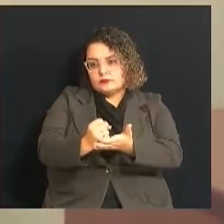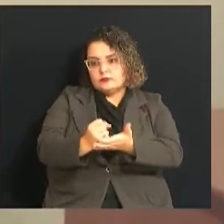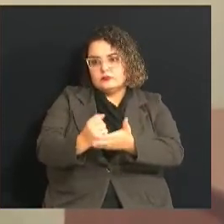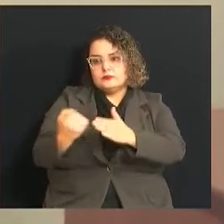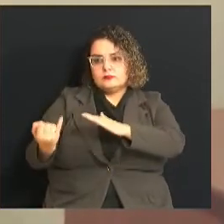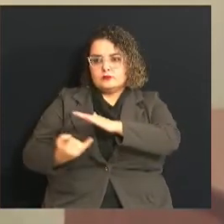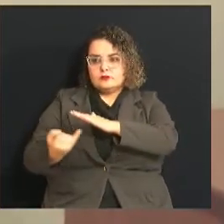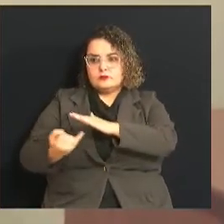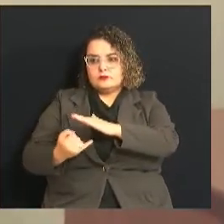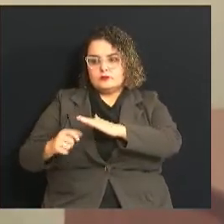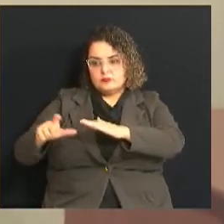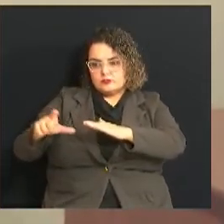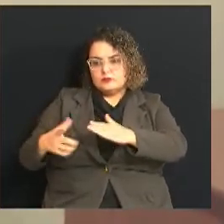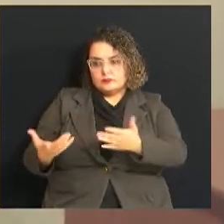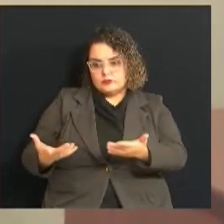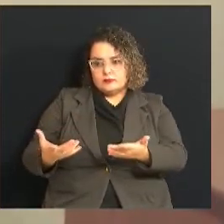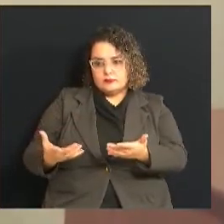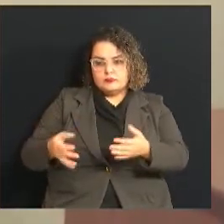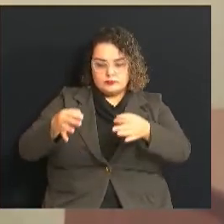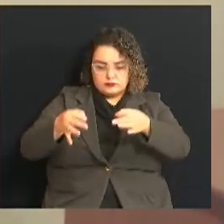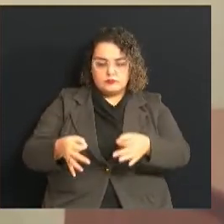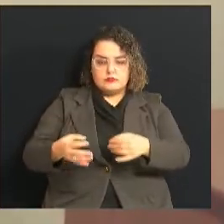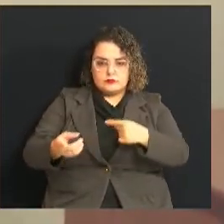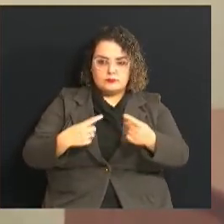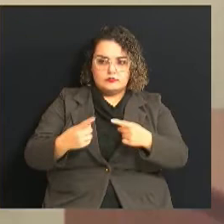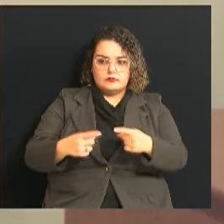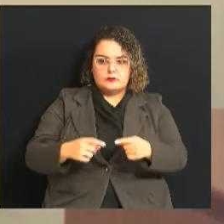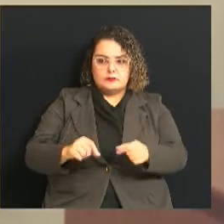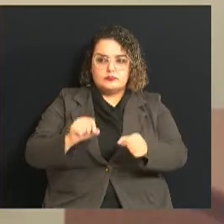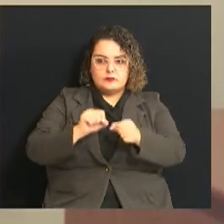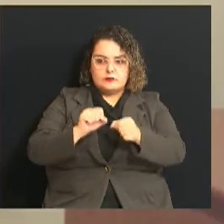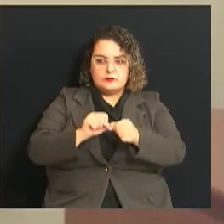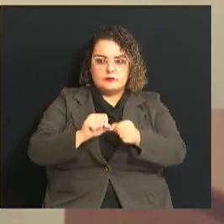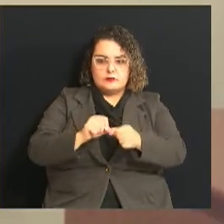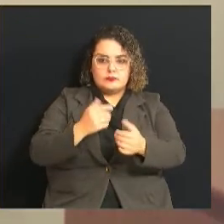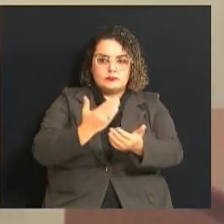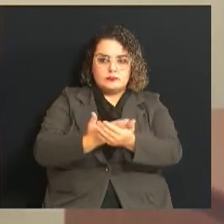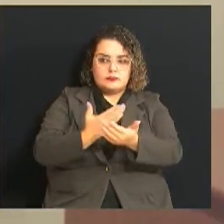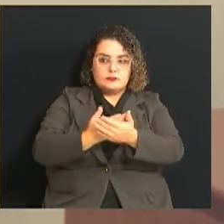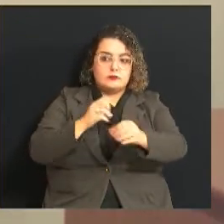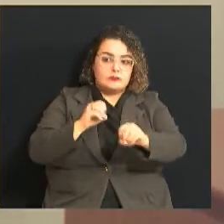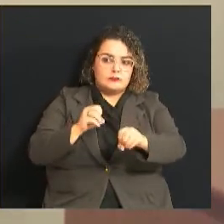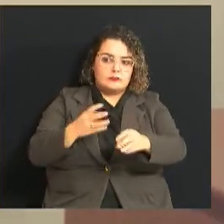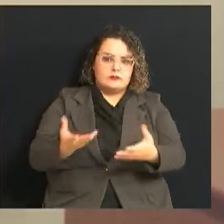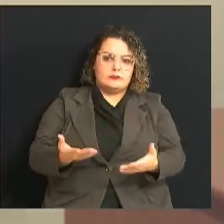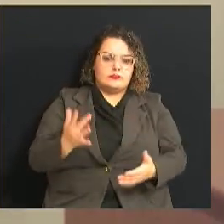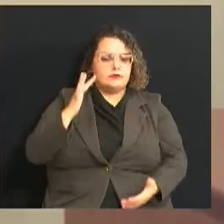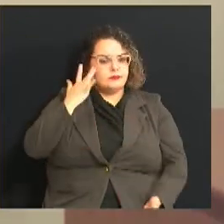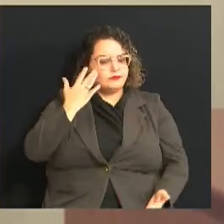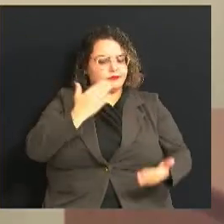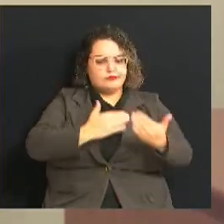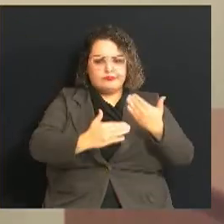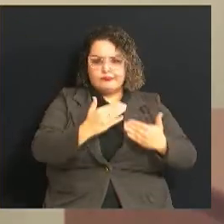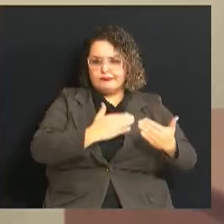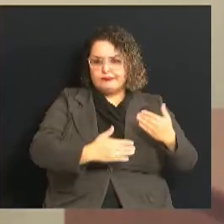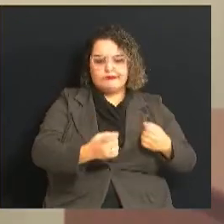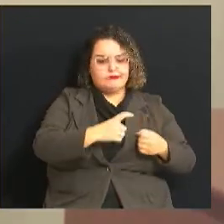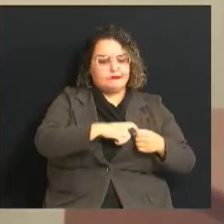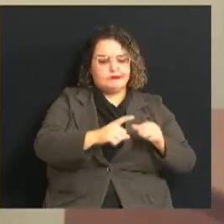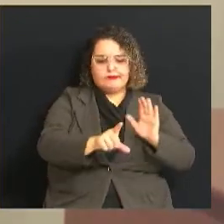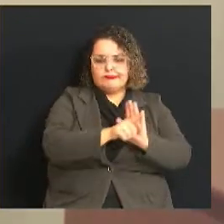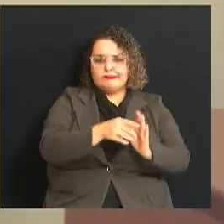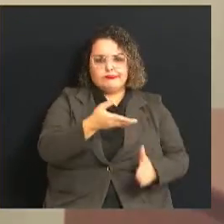credenciado a um órgão de trânsito para que fossem feitas essas aulas. Eu acho que isso é um retrocesso, essa legislação,